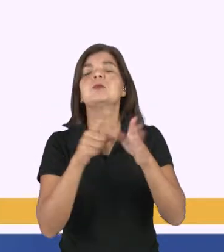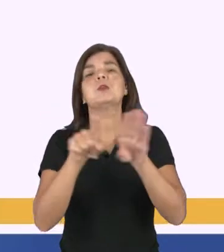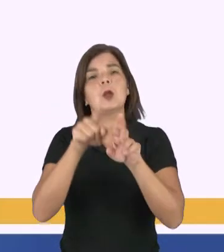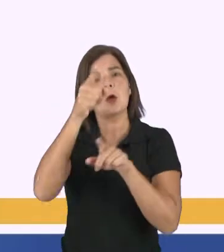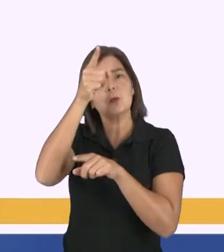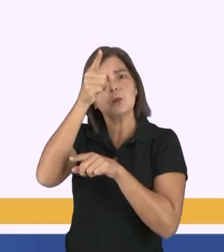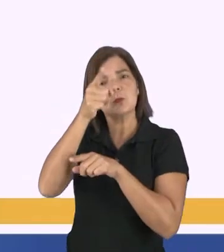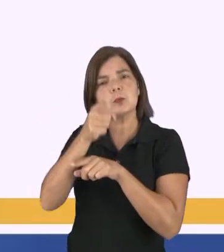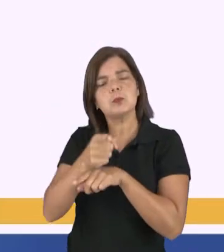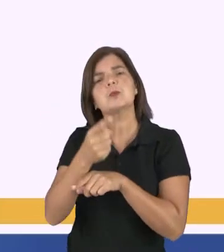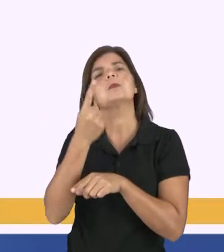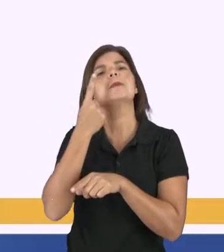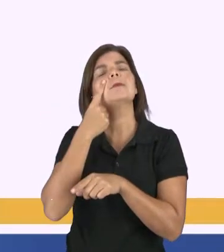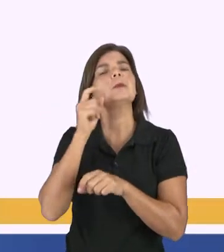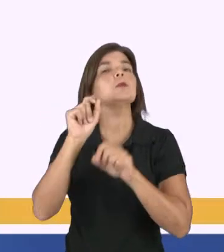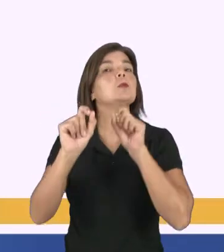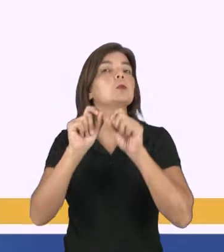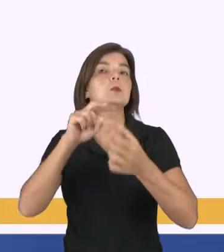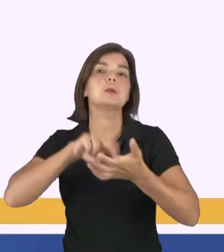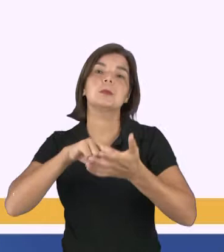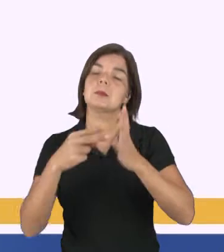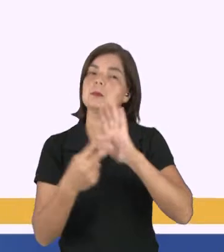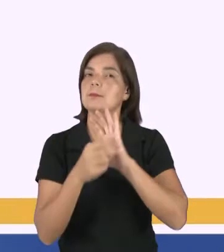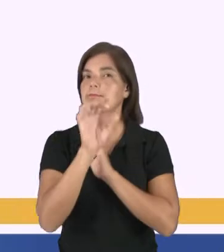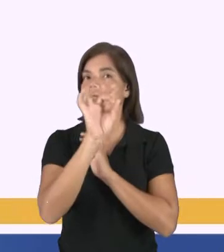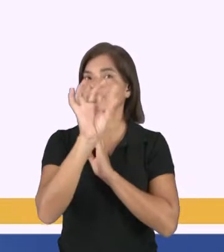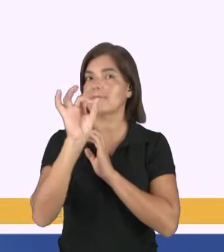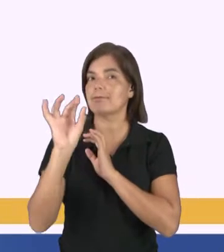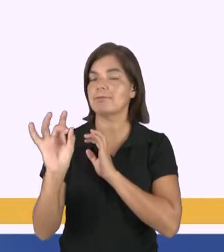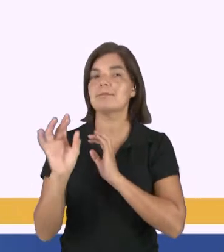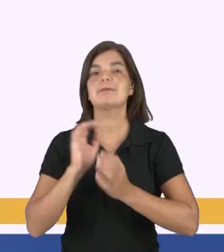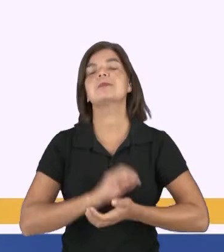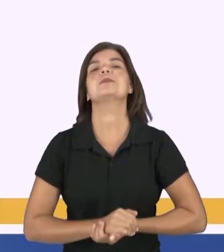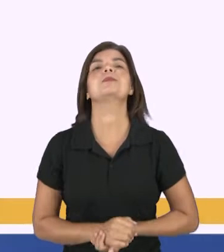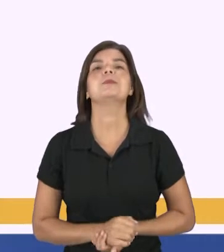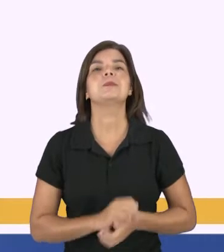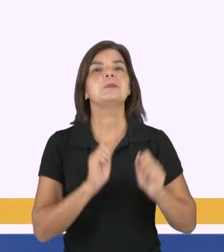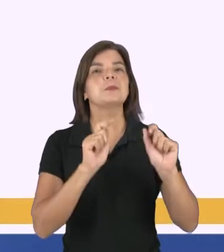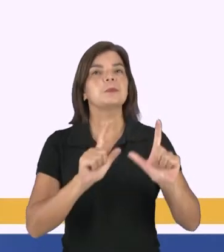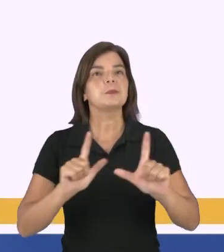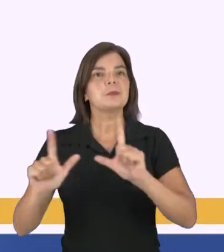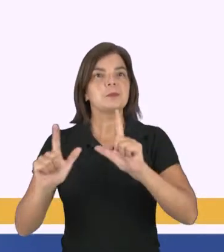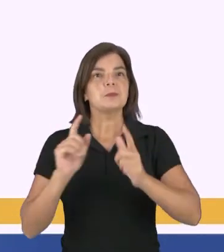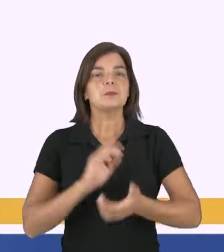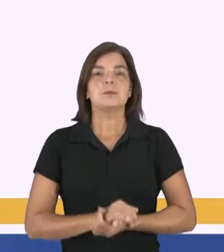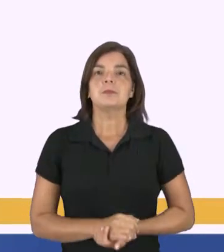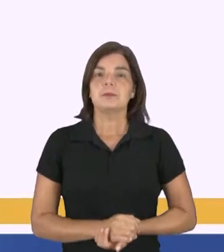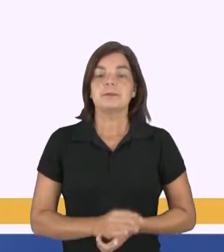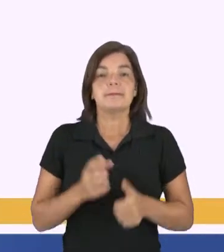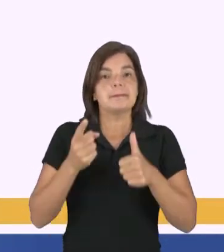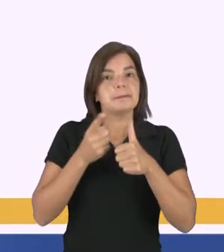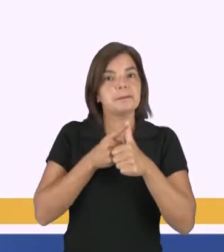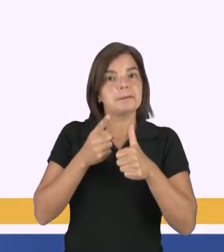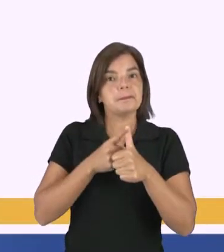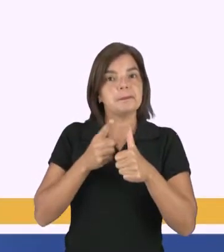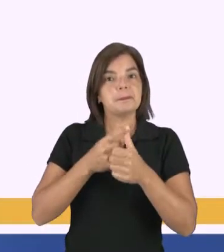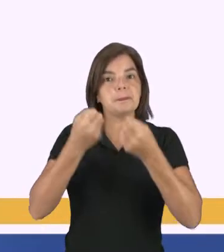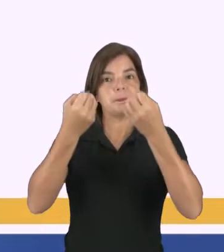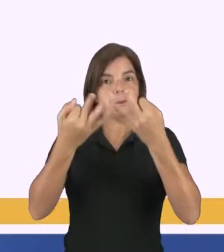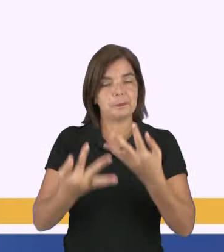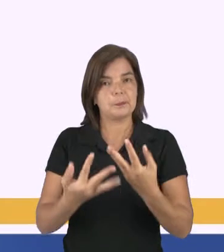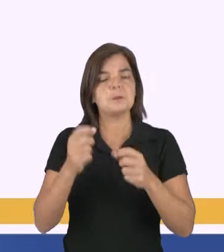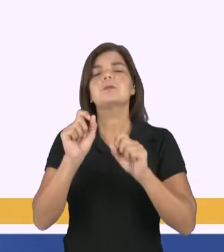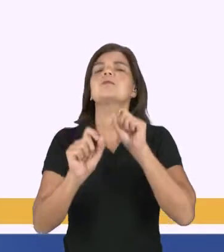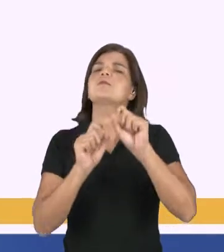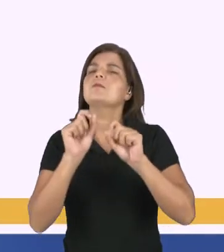vertical vamos ver então o que significa cada um deles vamos lá primeiro a gente tem que falar